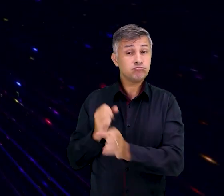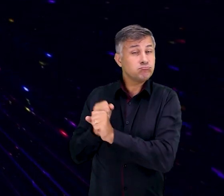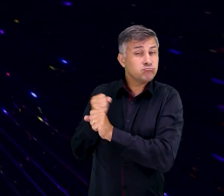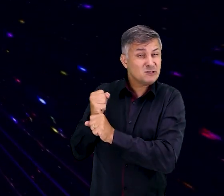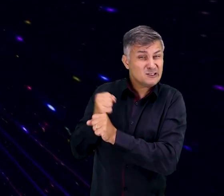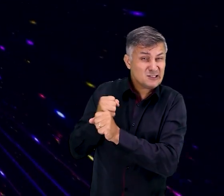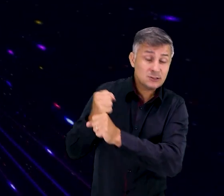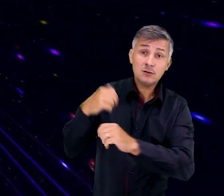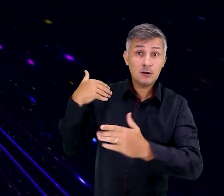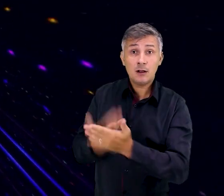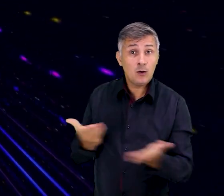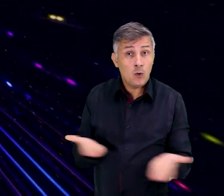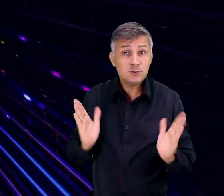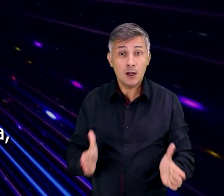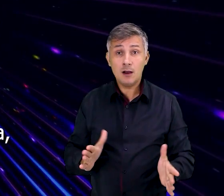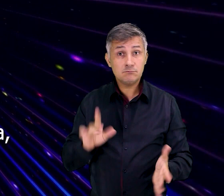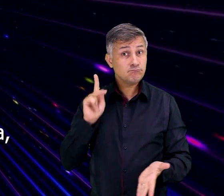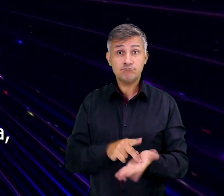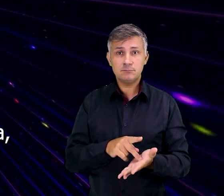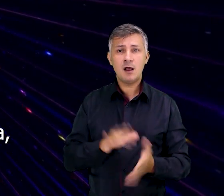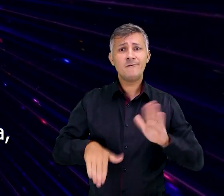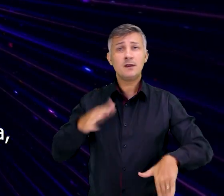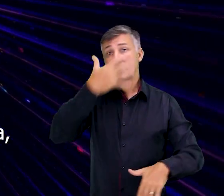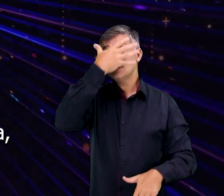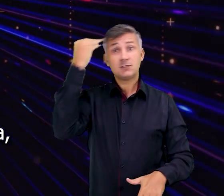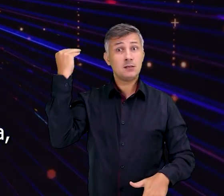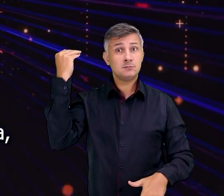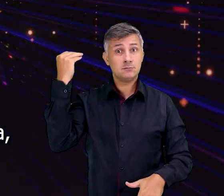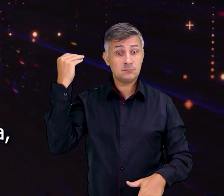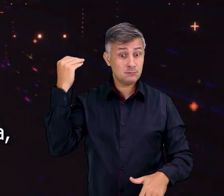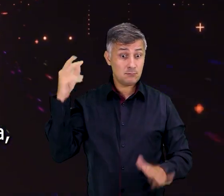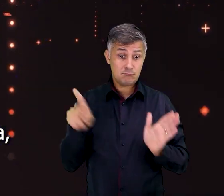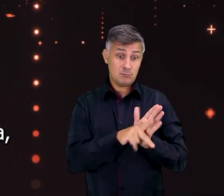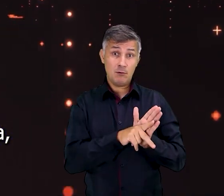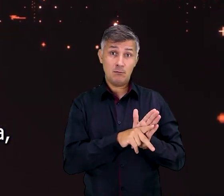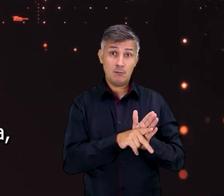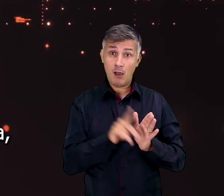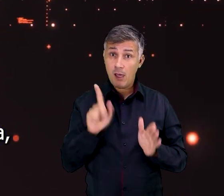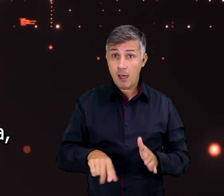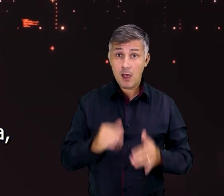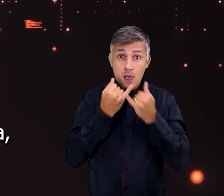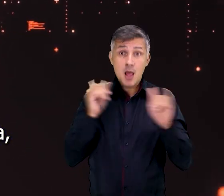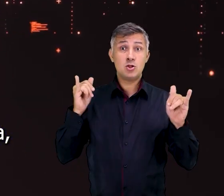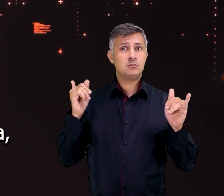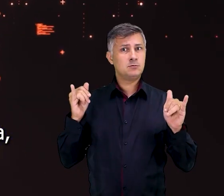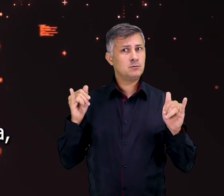há tantas décadas que, por vezes, esquecemos então que a natureza deles é